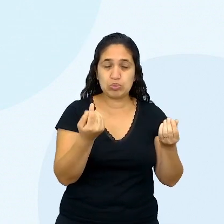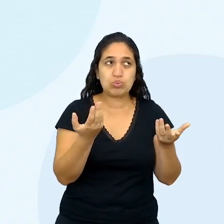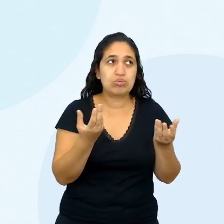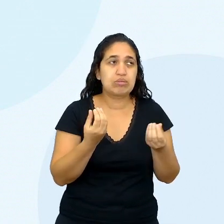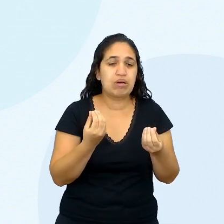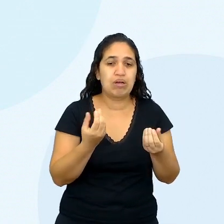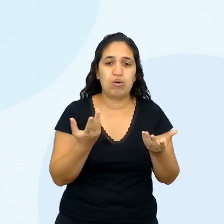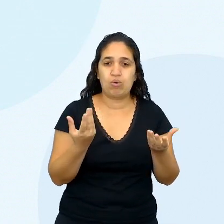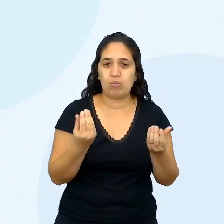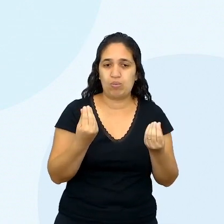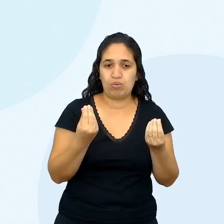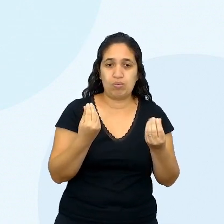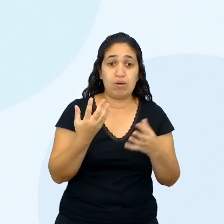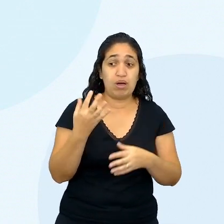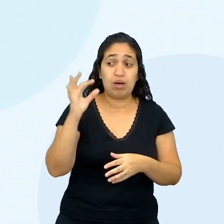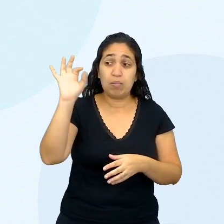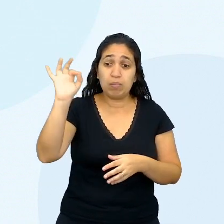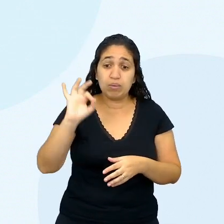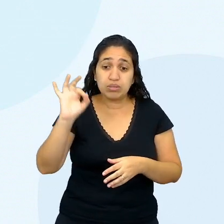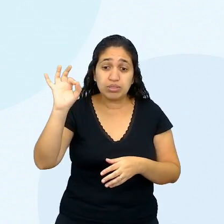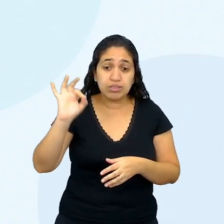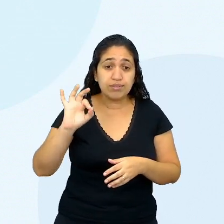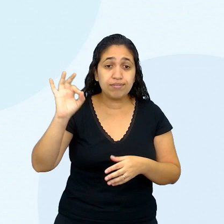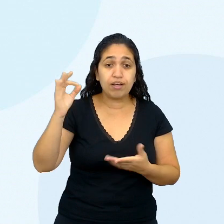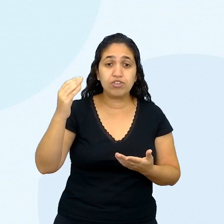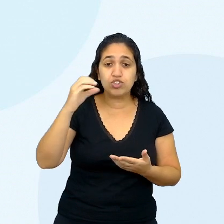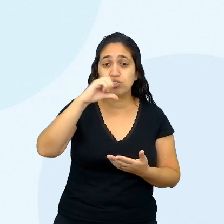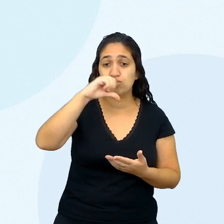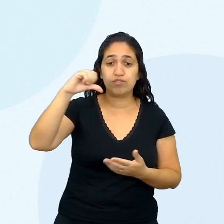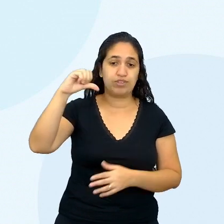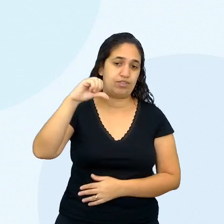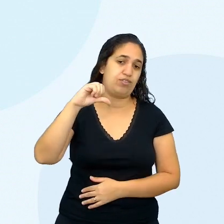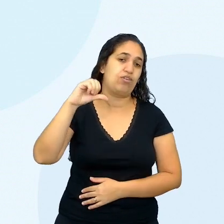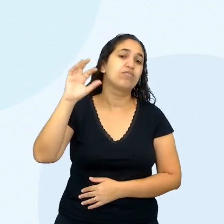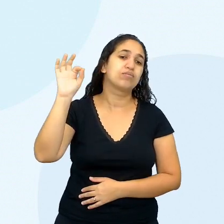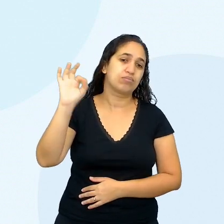de uma porcentagem de certeza de